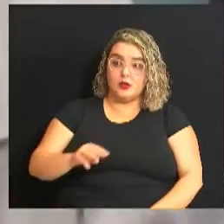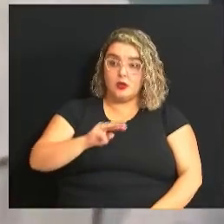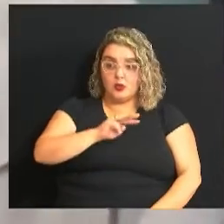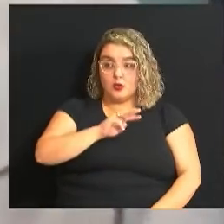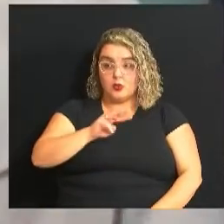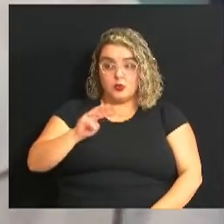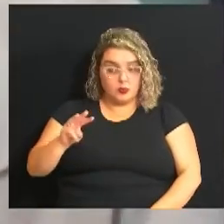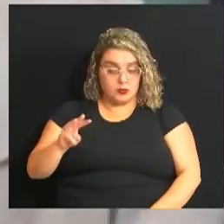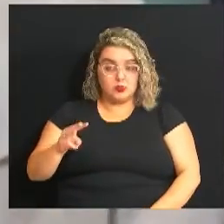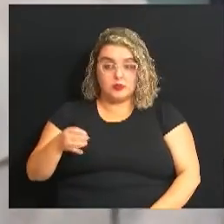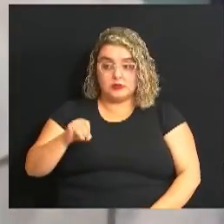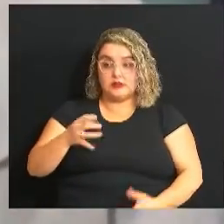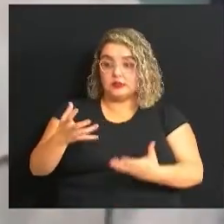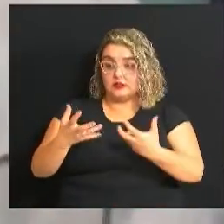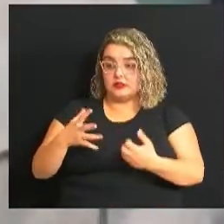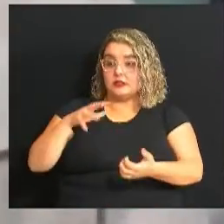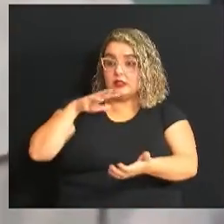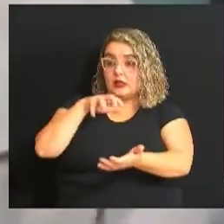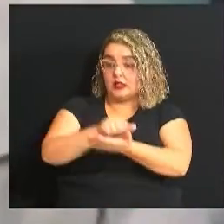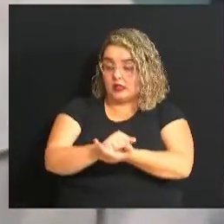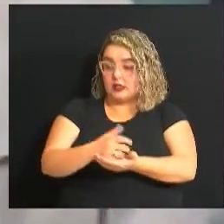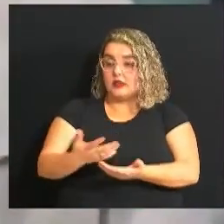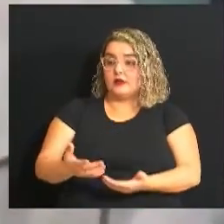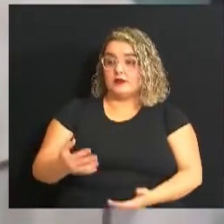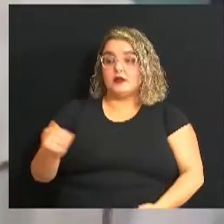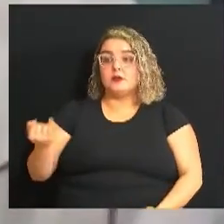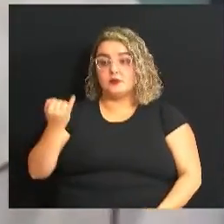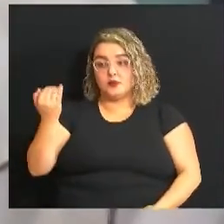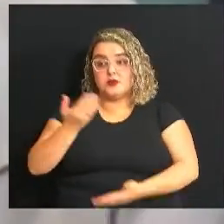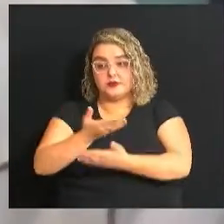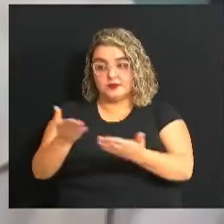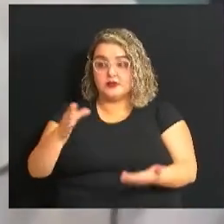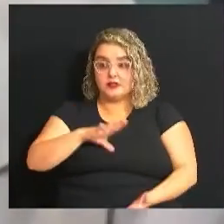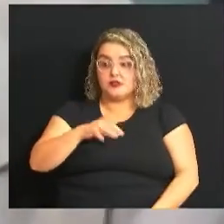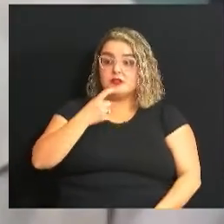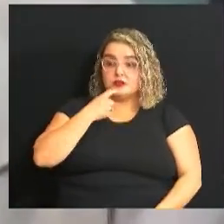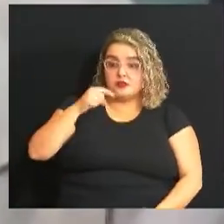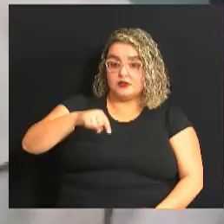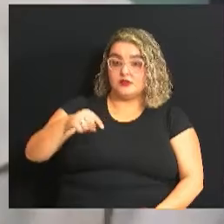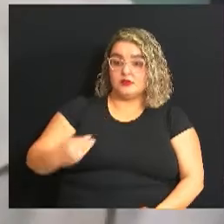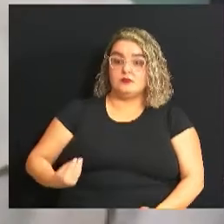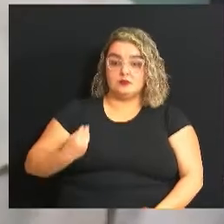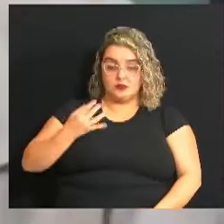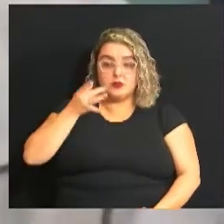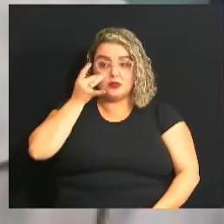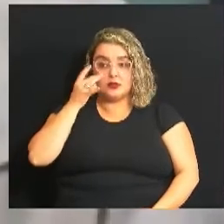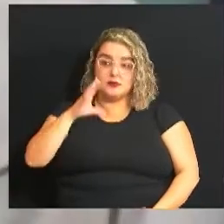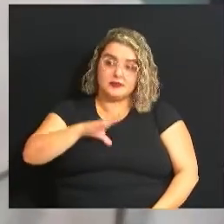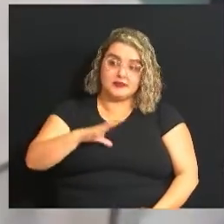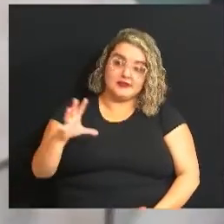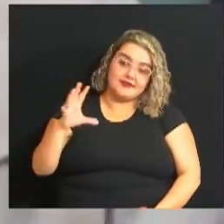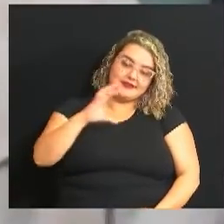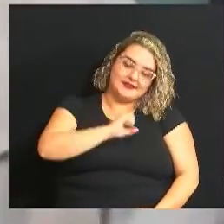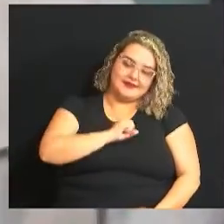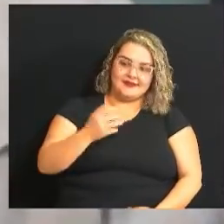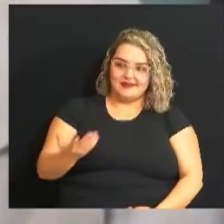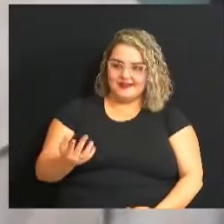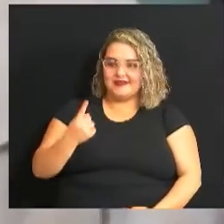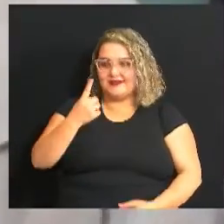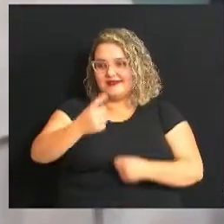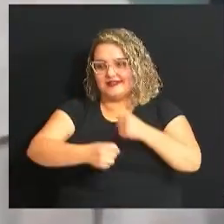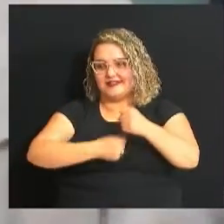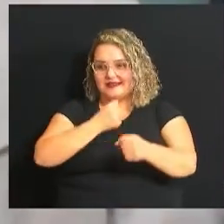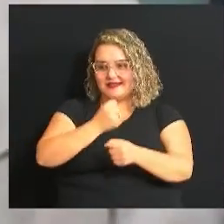se inscrever, que vai ser importante a gente ter vocês de Campinas aqui. Campinas é uma cidade muito querida, né? Passei 1 ano aí fazendo